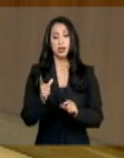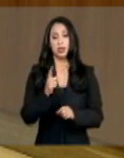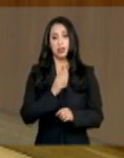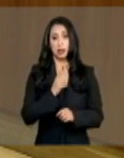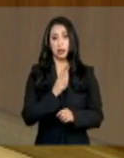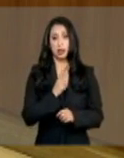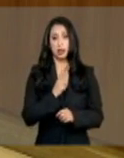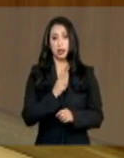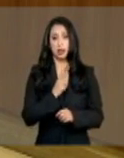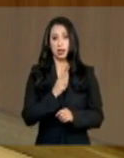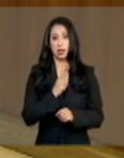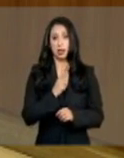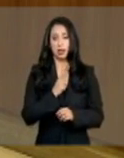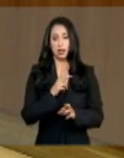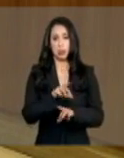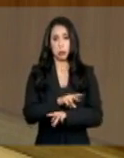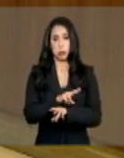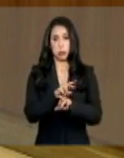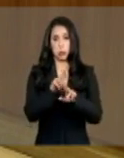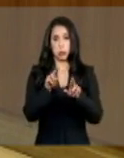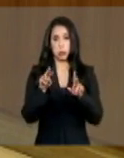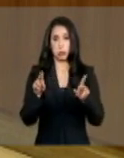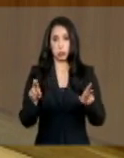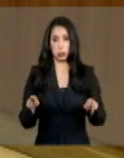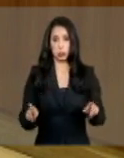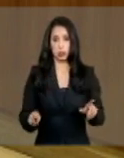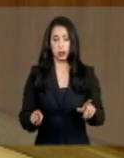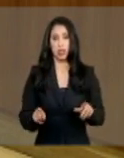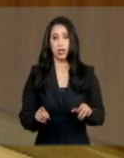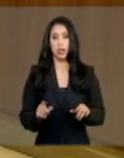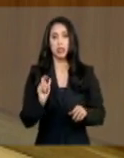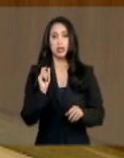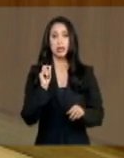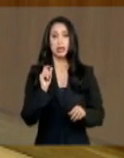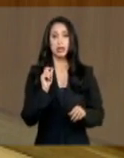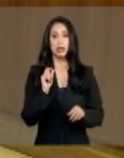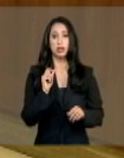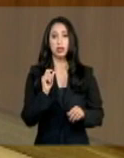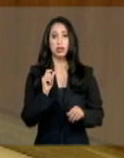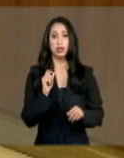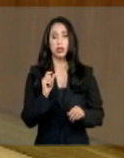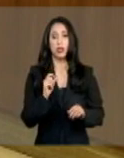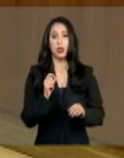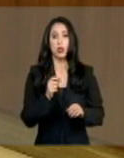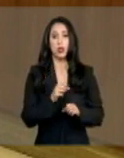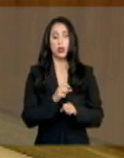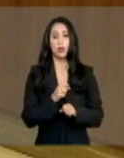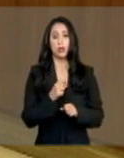polivalente que é o vocábulo compartilhamento